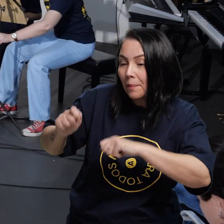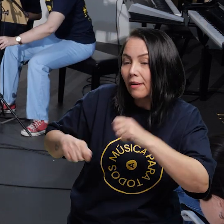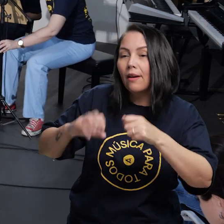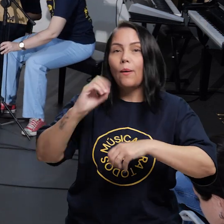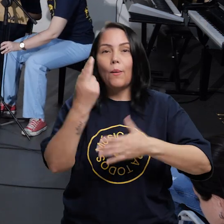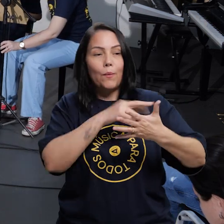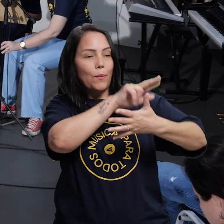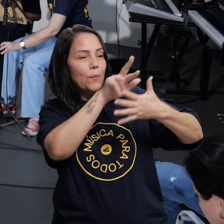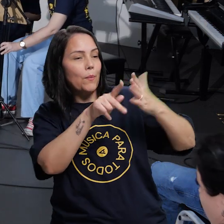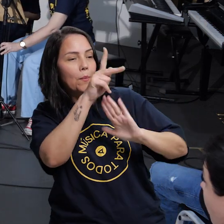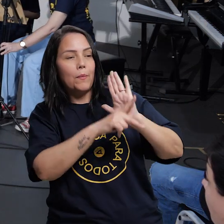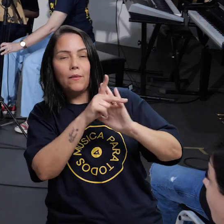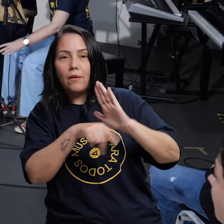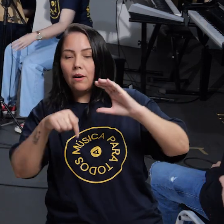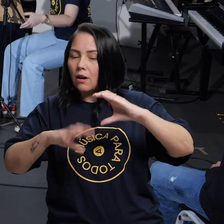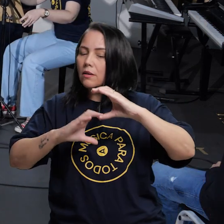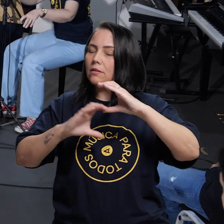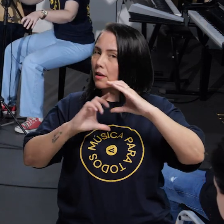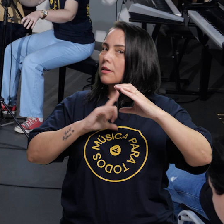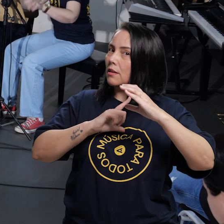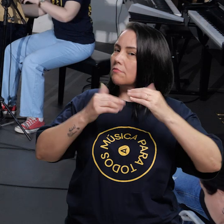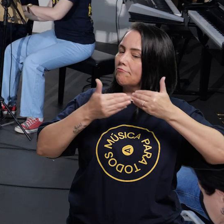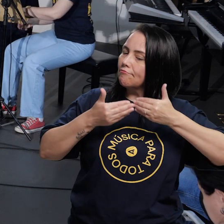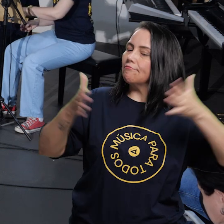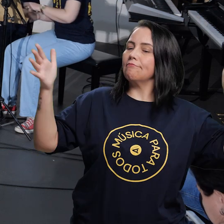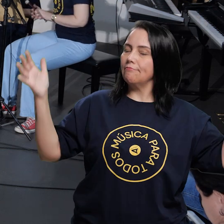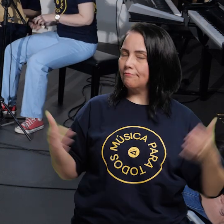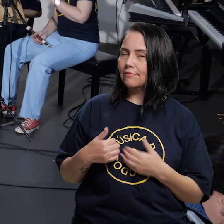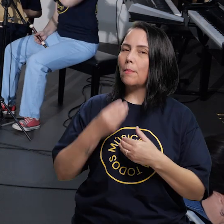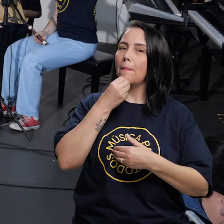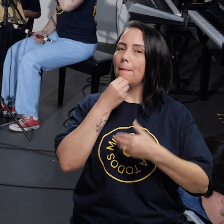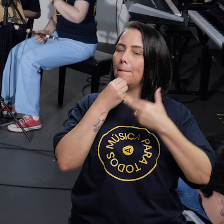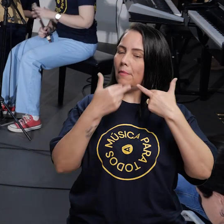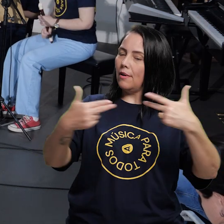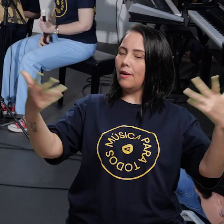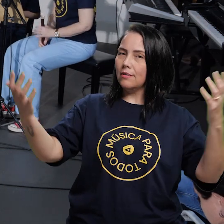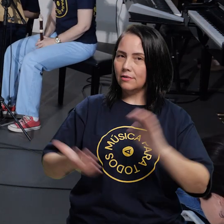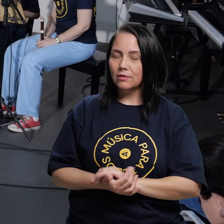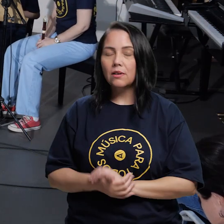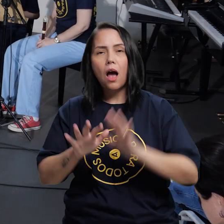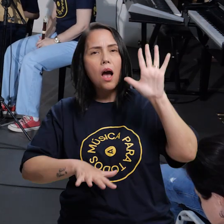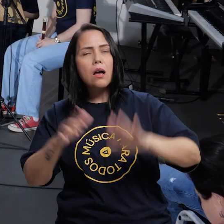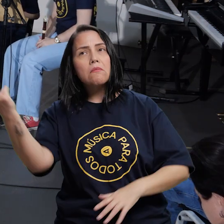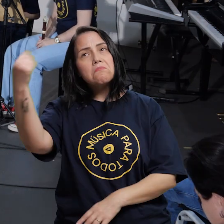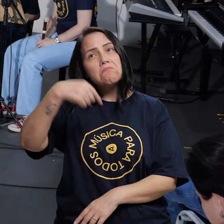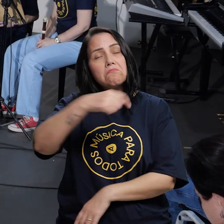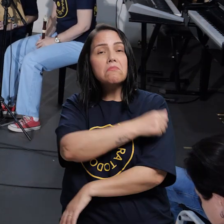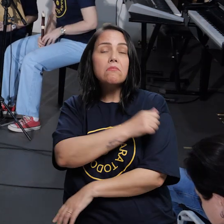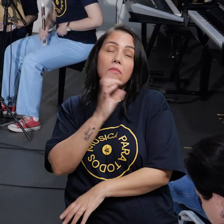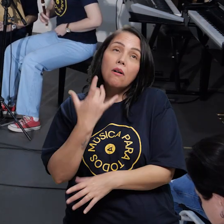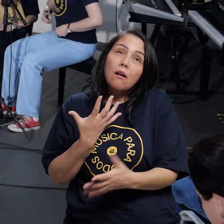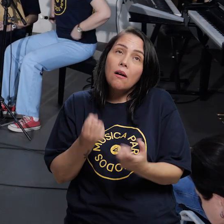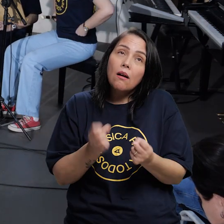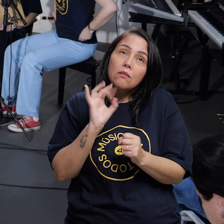bandas, outros projetos, né, a SCAR tem essas portas abertas para isso, né, às vezes o aluno chega aqui, ah, só